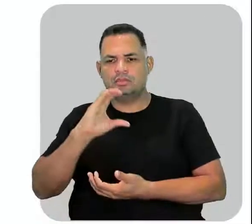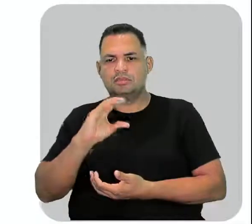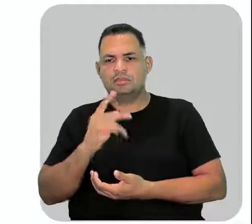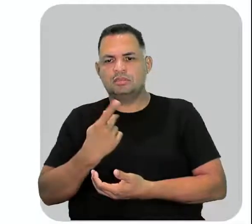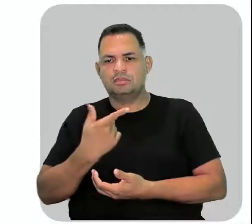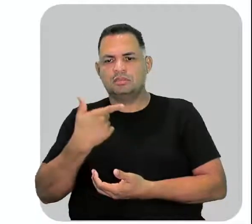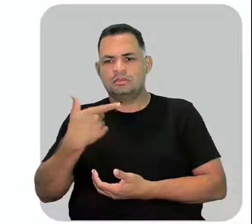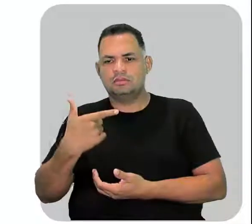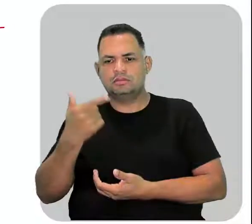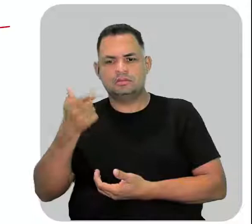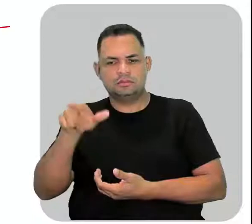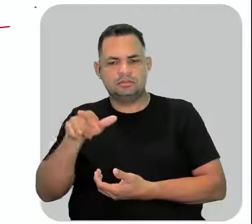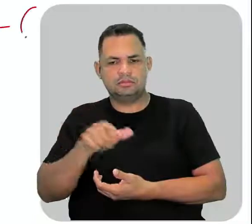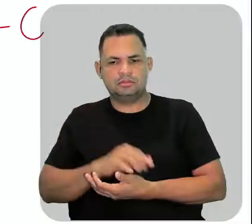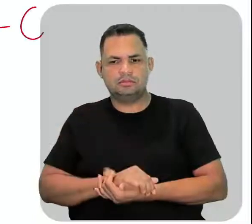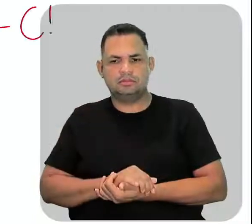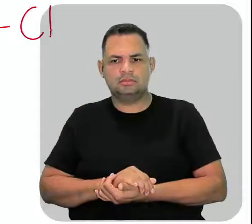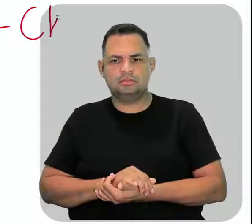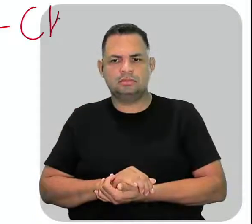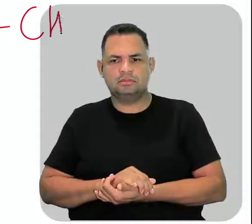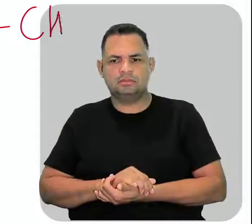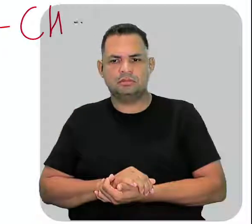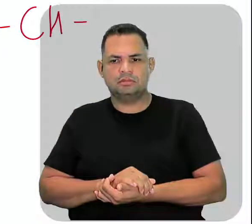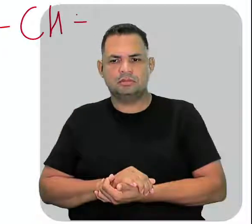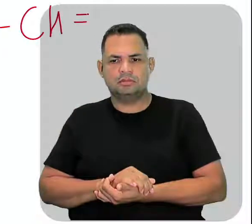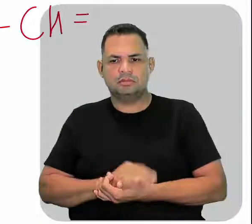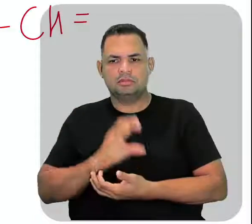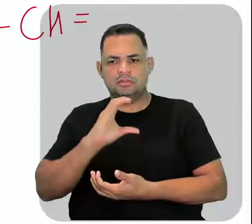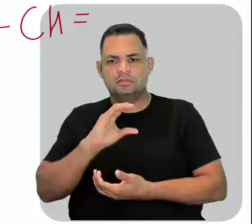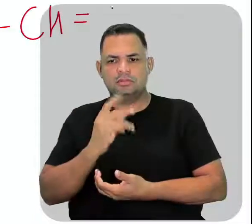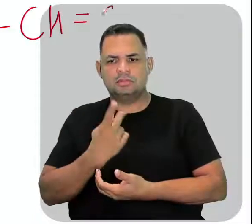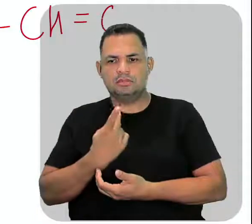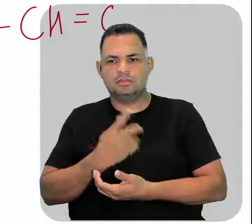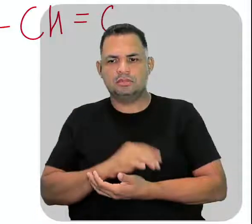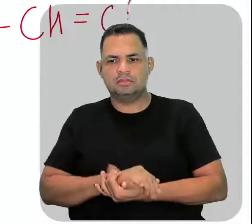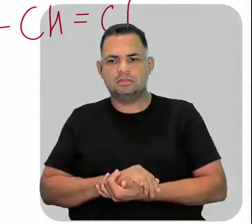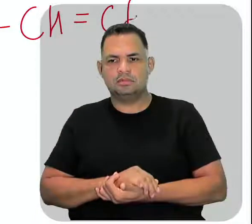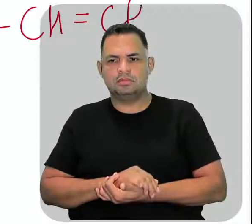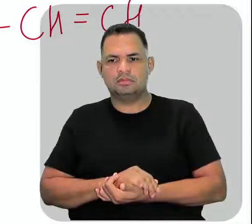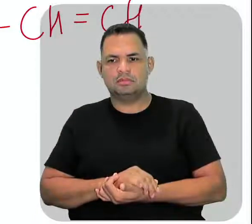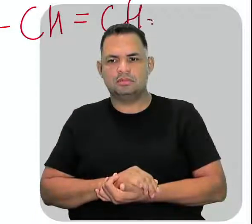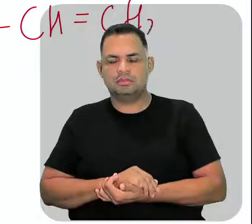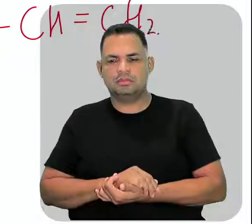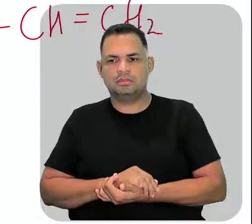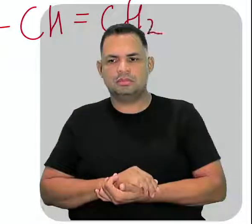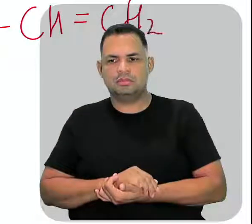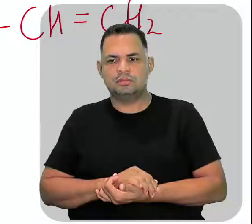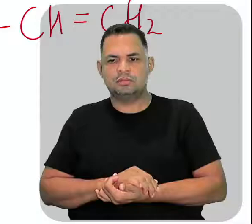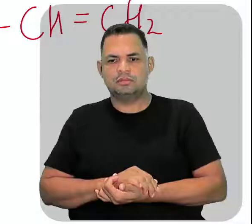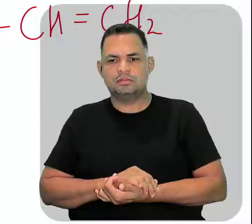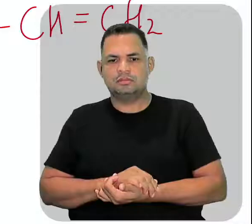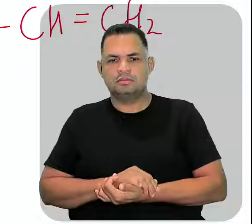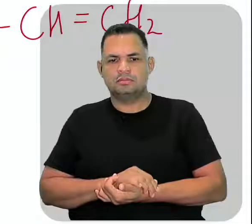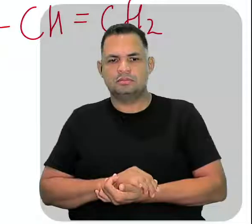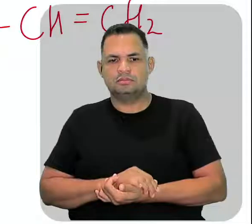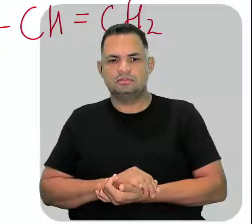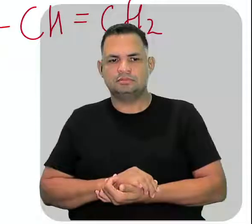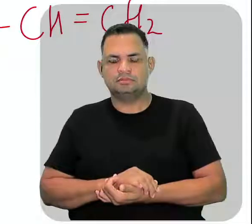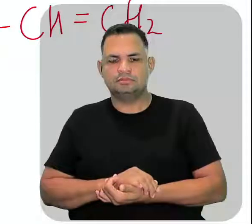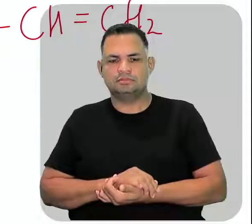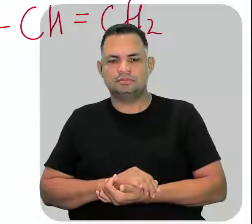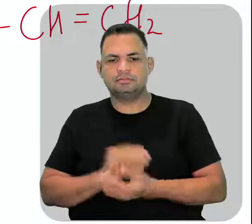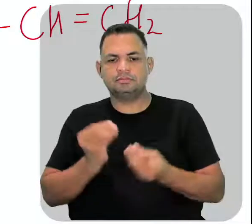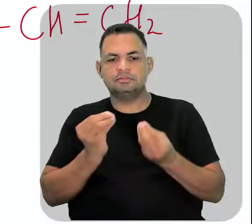CH2 de novo. Aí vem CH, CH2, certo?